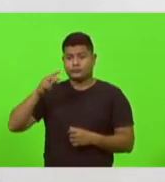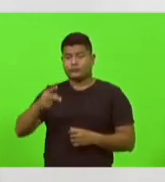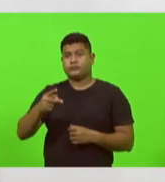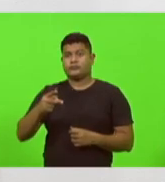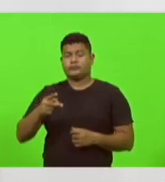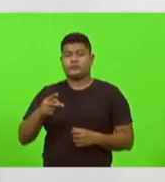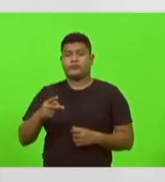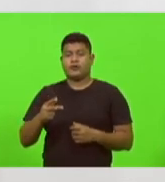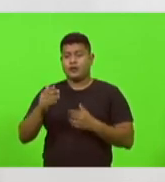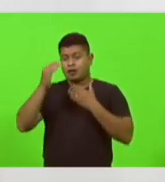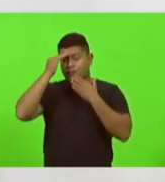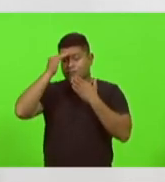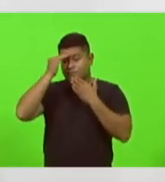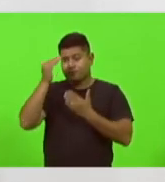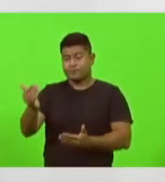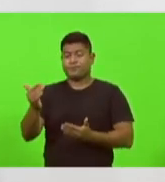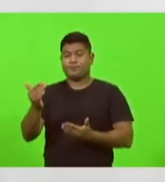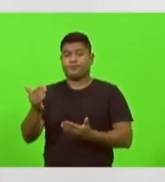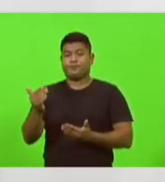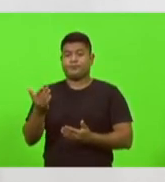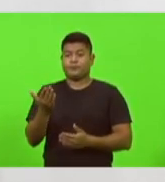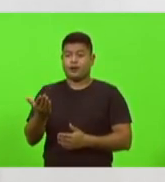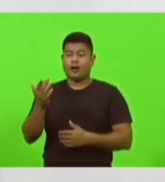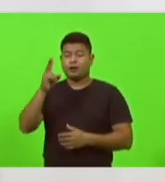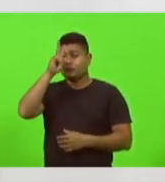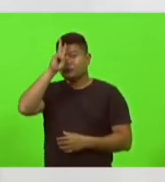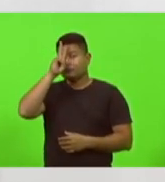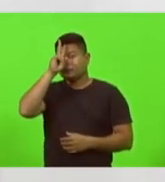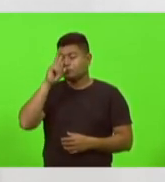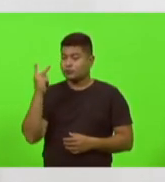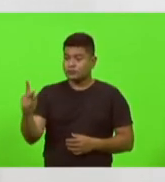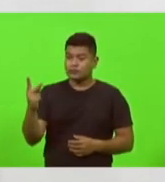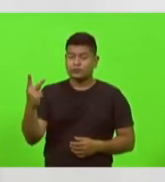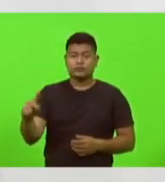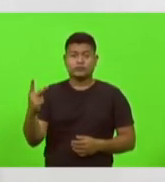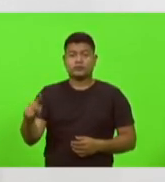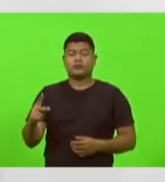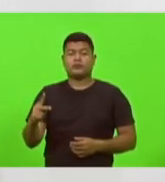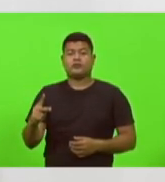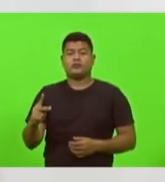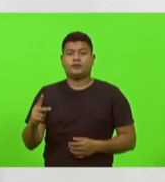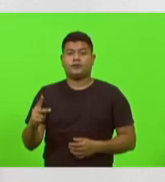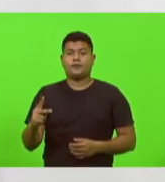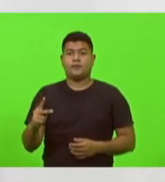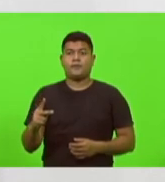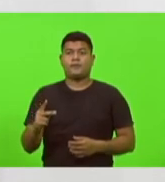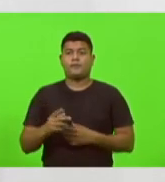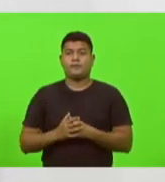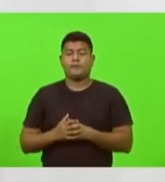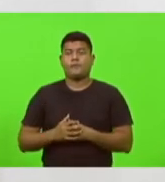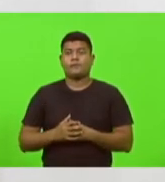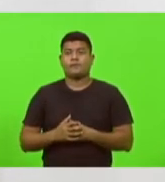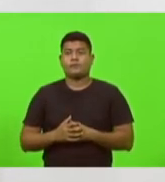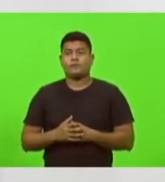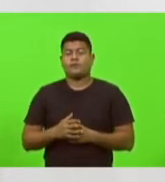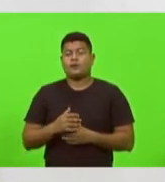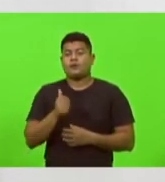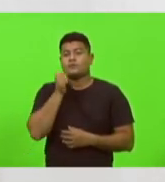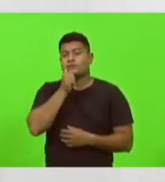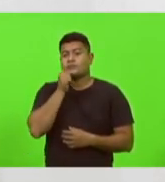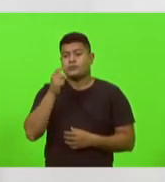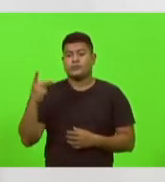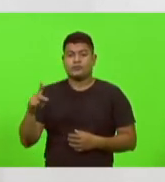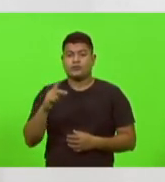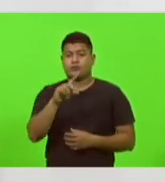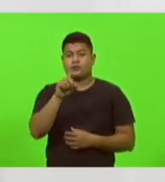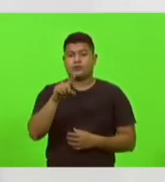agradecimento ao seu legado. E, através da sua esposa Zaira e dos seus